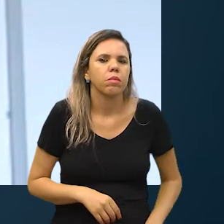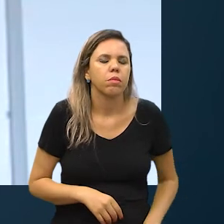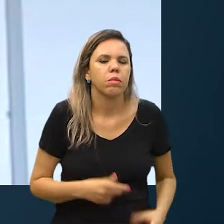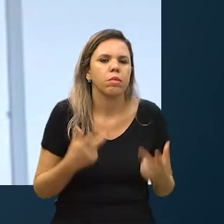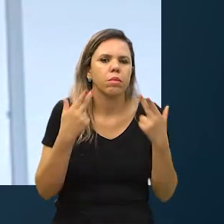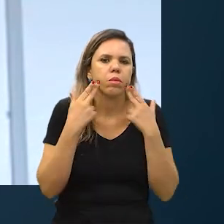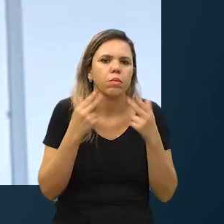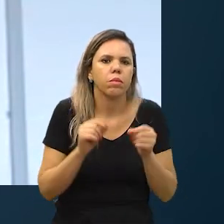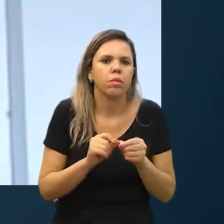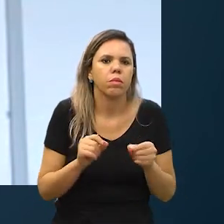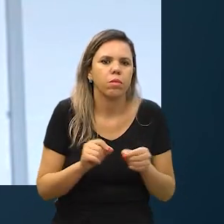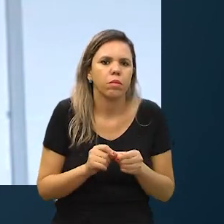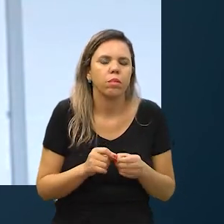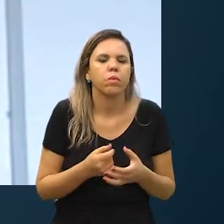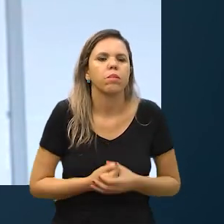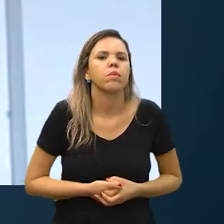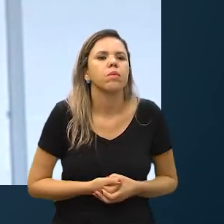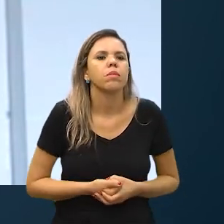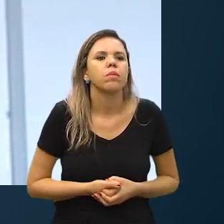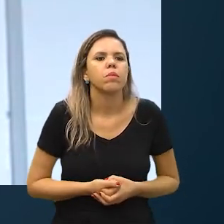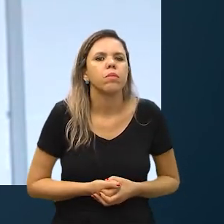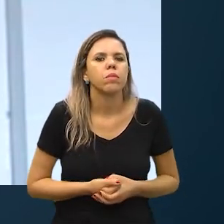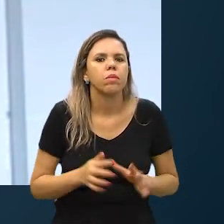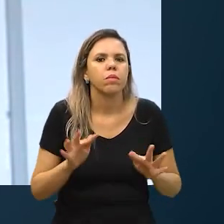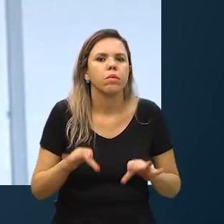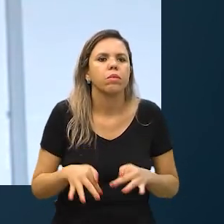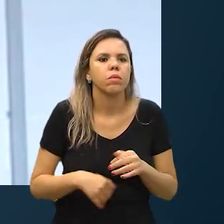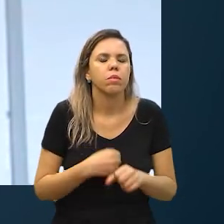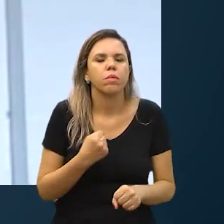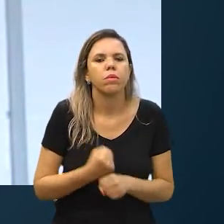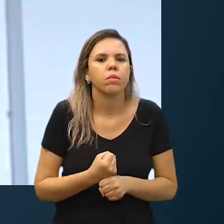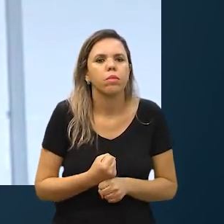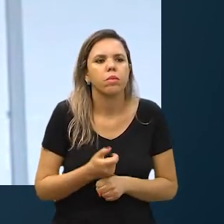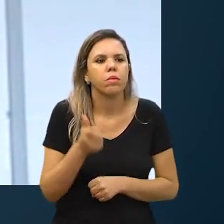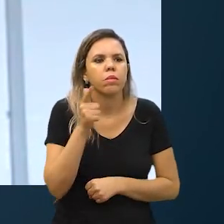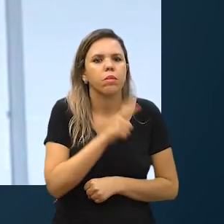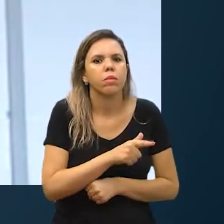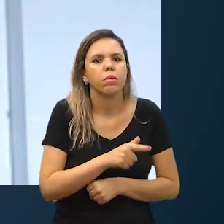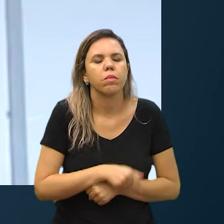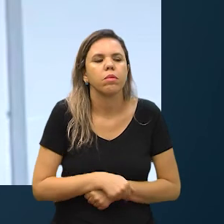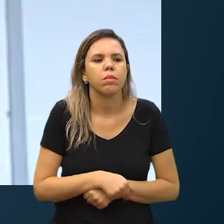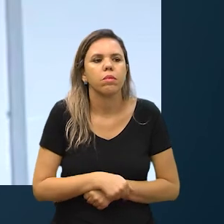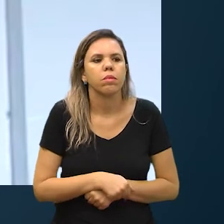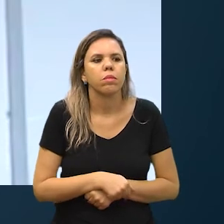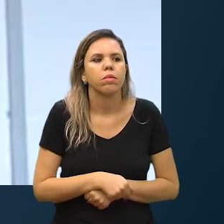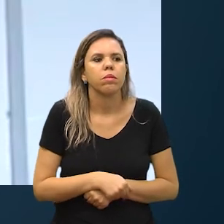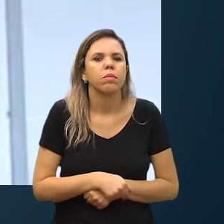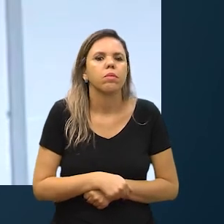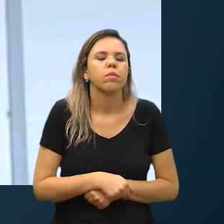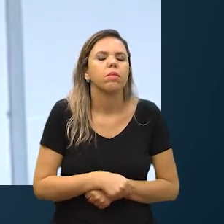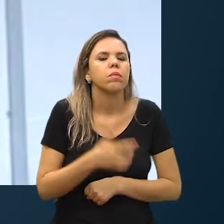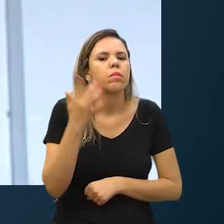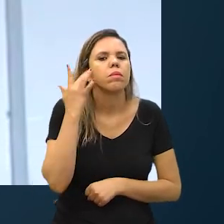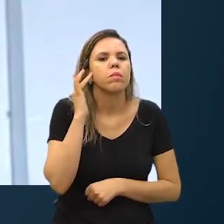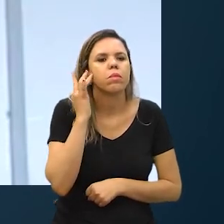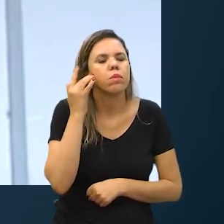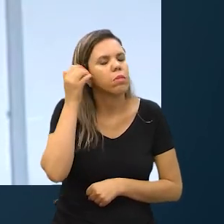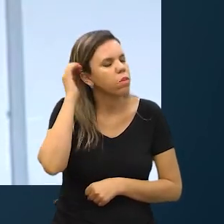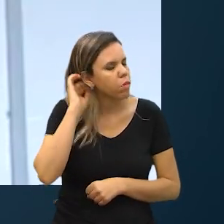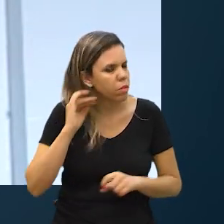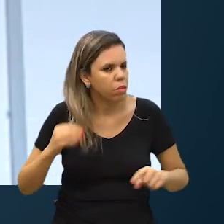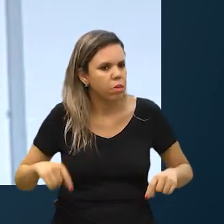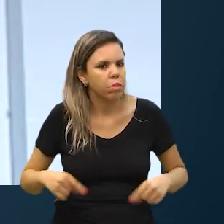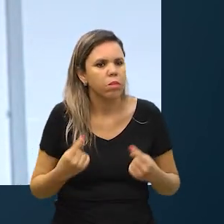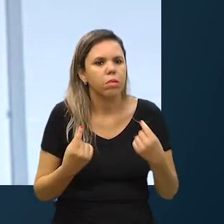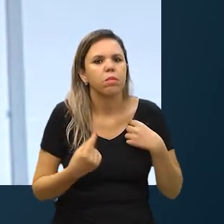muito provavelmente em 2022 a gente deve ir no mercado mais para o meio do final do ano, para que a gente consiga tracionar. Porque o que eu acho, e aí falando dos